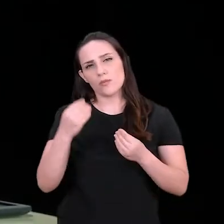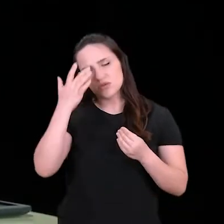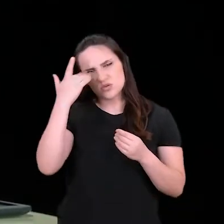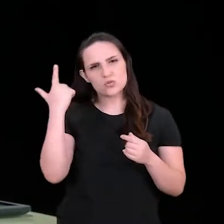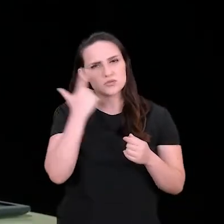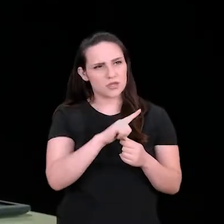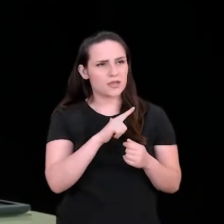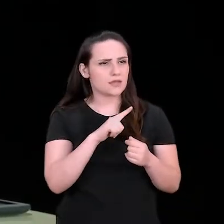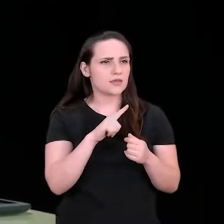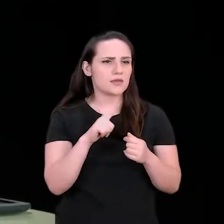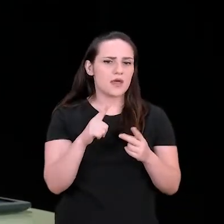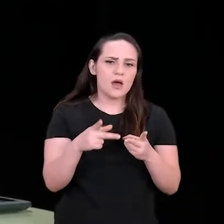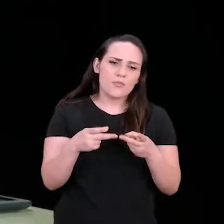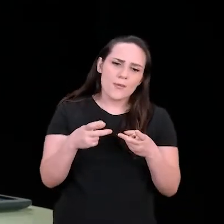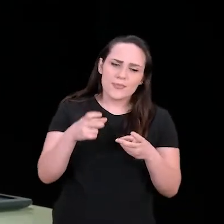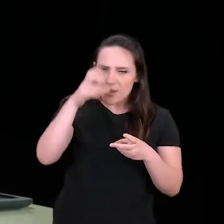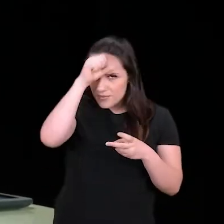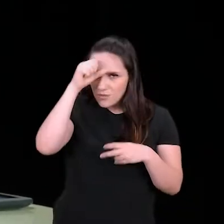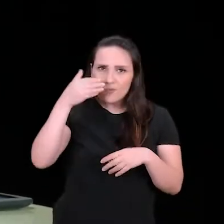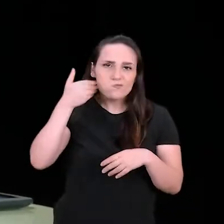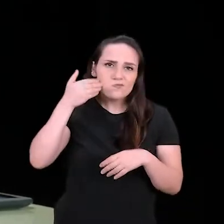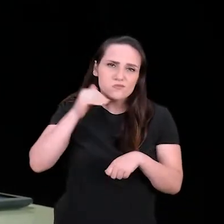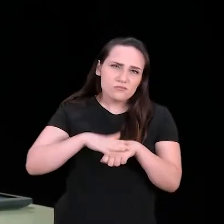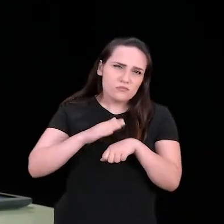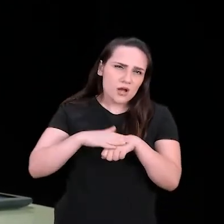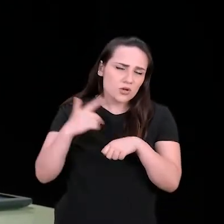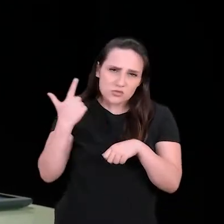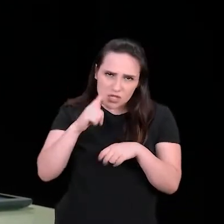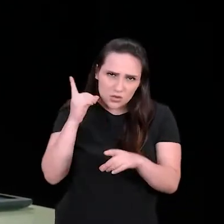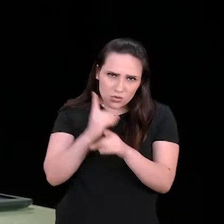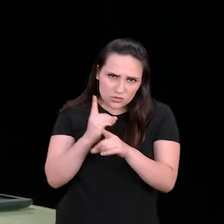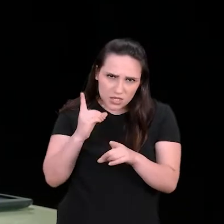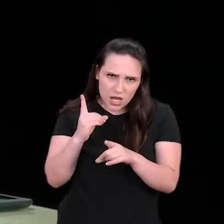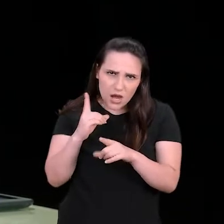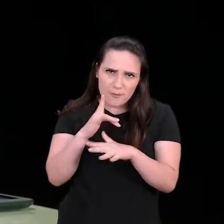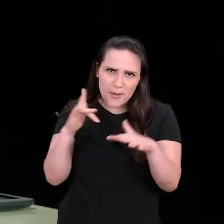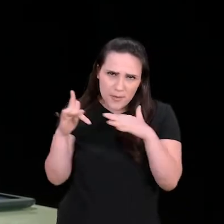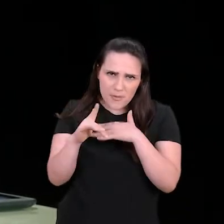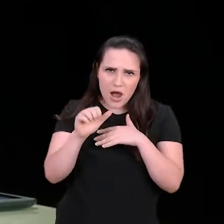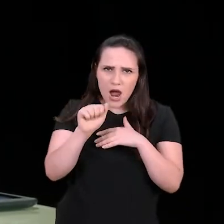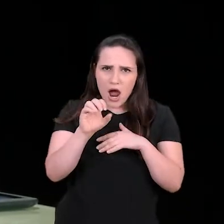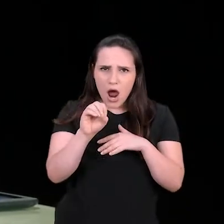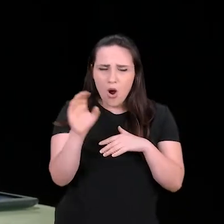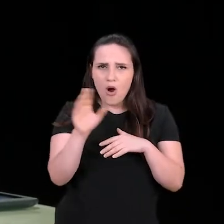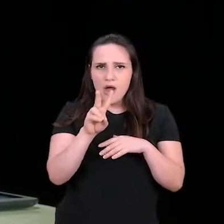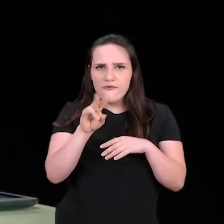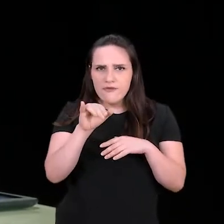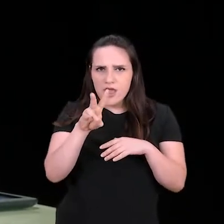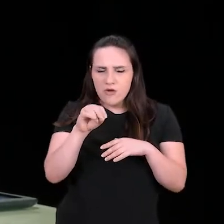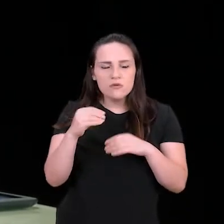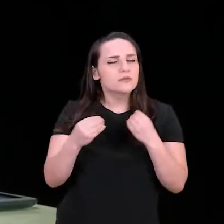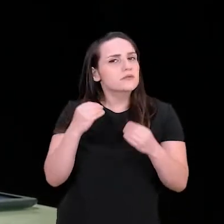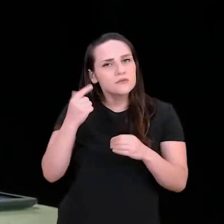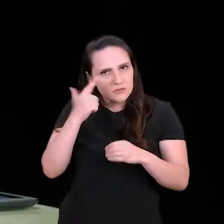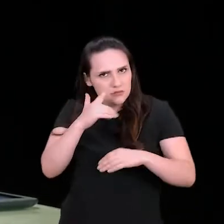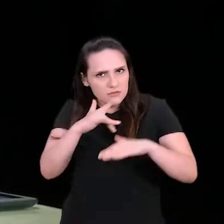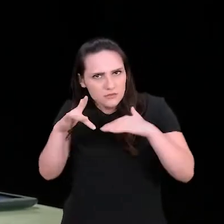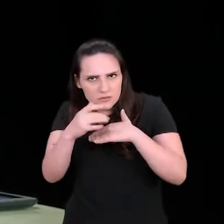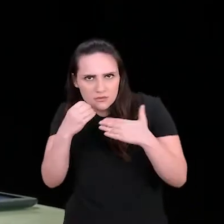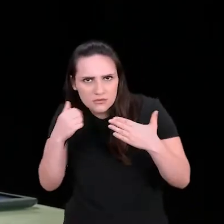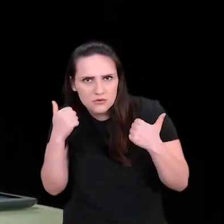Olha, Tiago, tá sendo disponibilizada essa possibilidade da transmissão ao vivo via redes sociais,